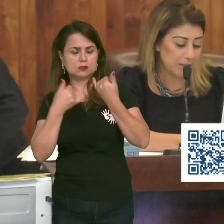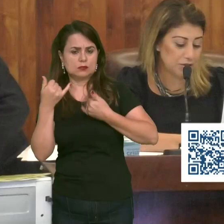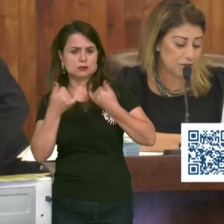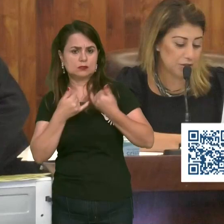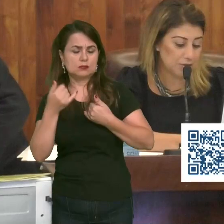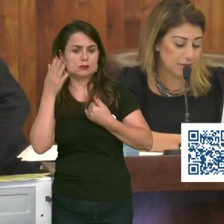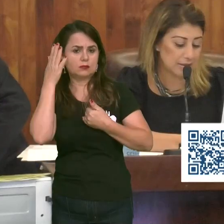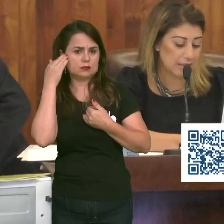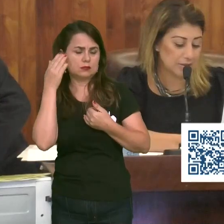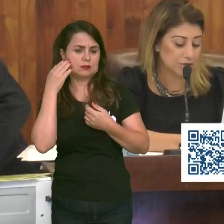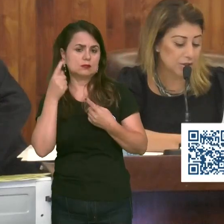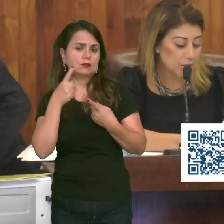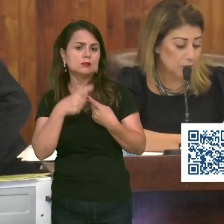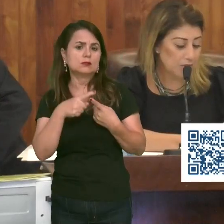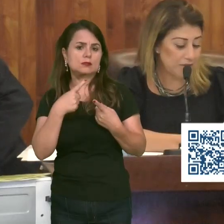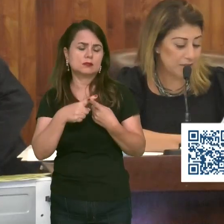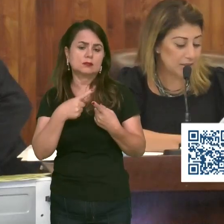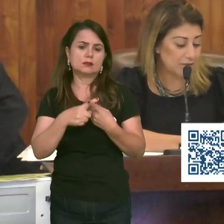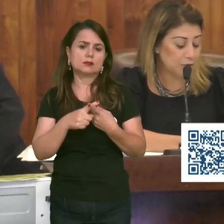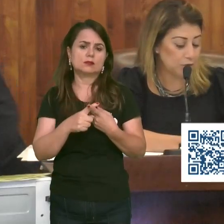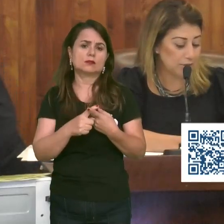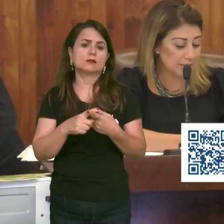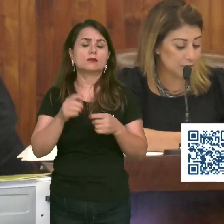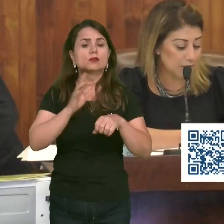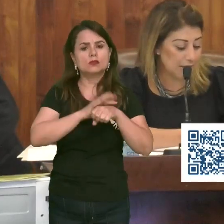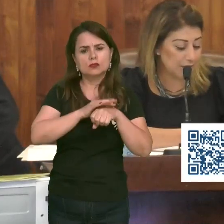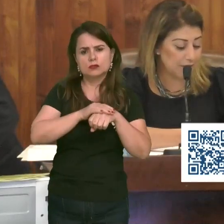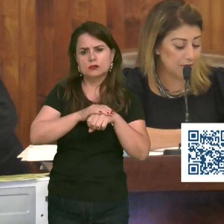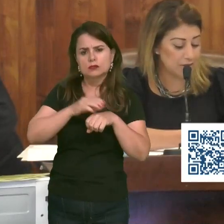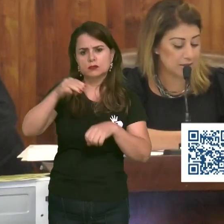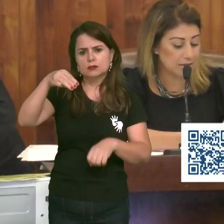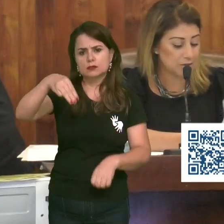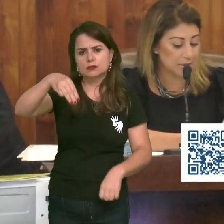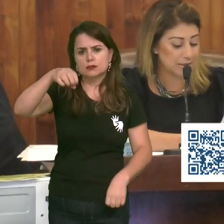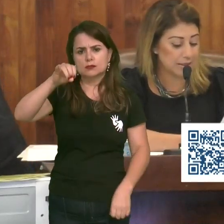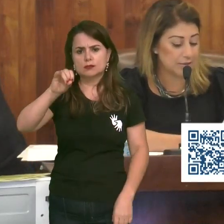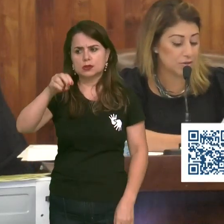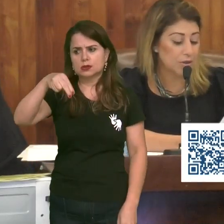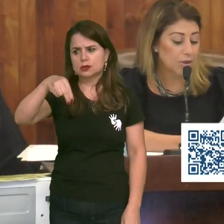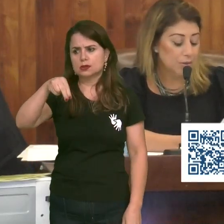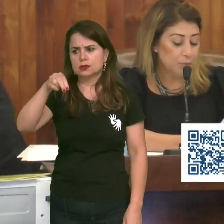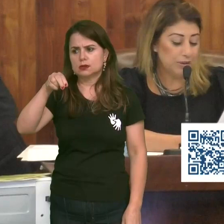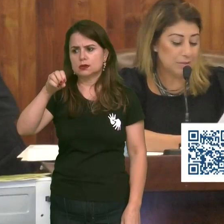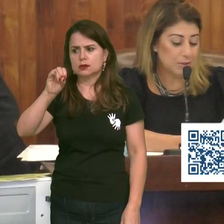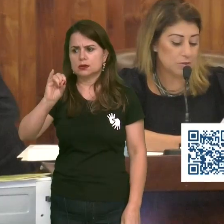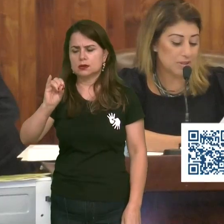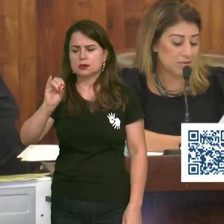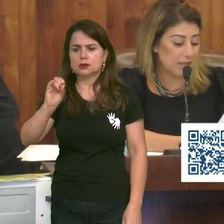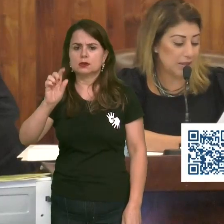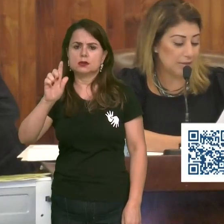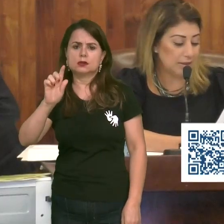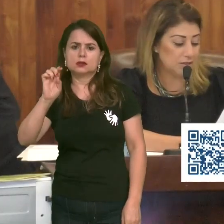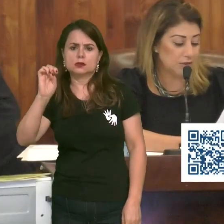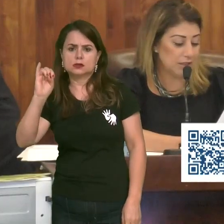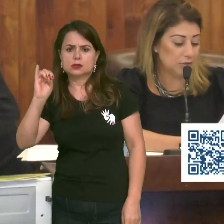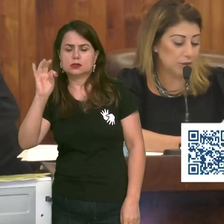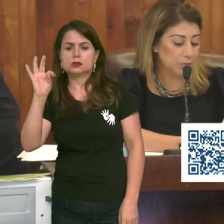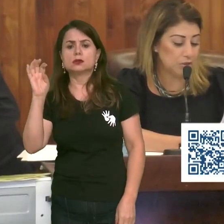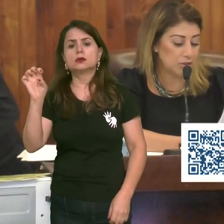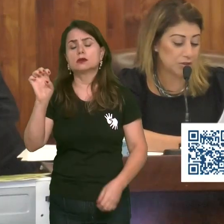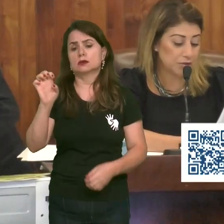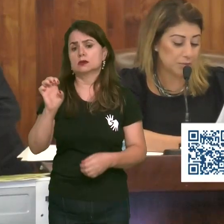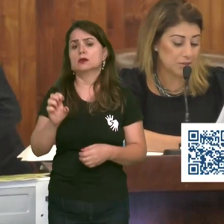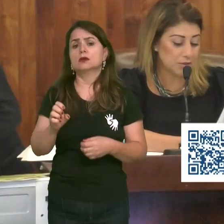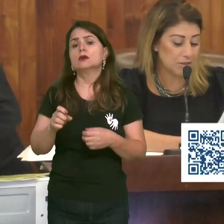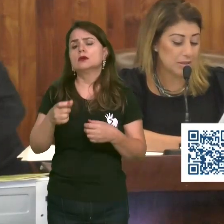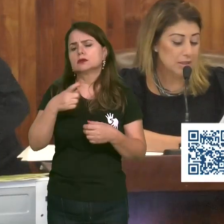da meningite em nossa cidade uma vez que voltou a circular em vários estados brasileiros muitas pessoas vêm até este vereador